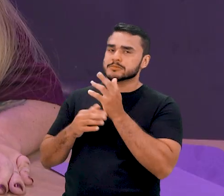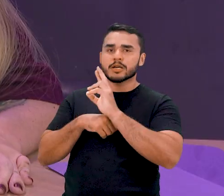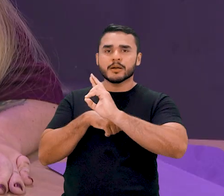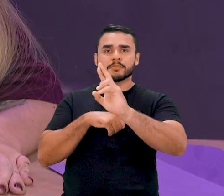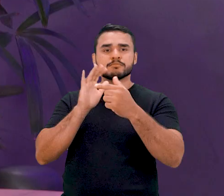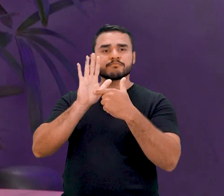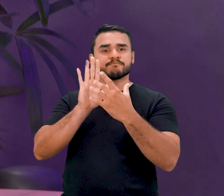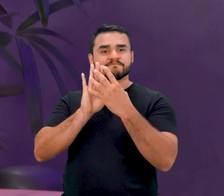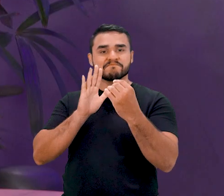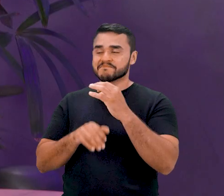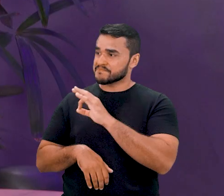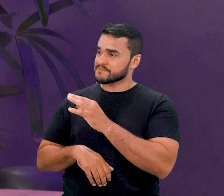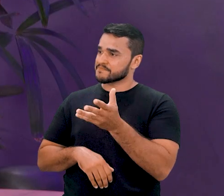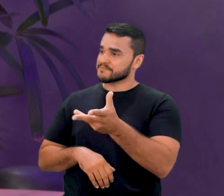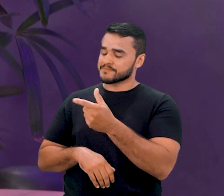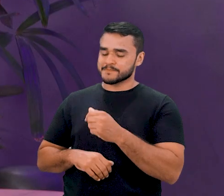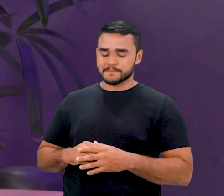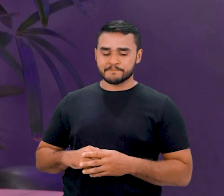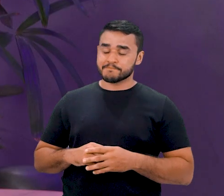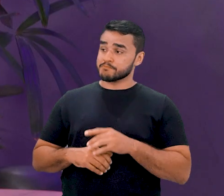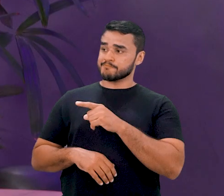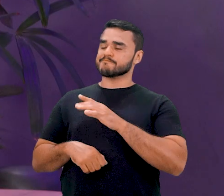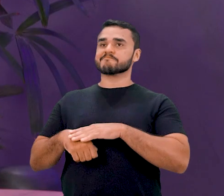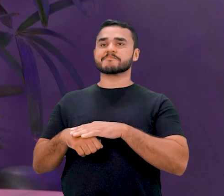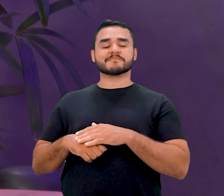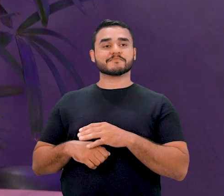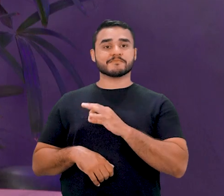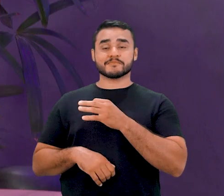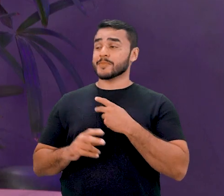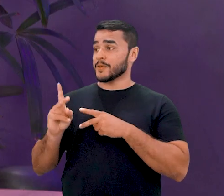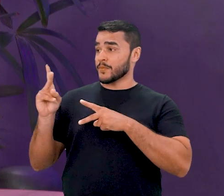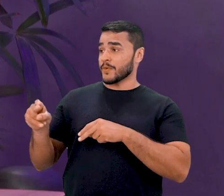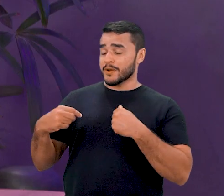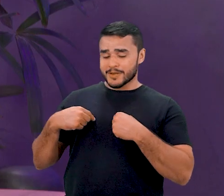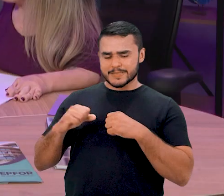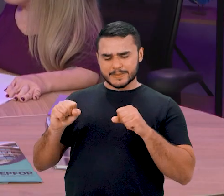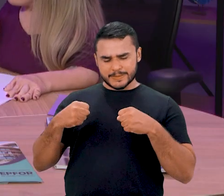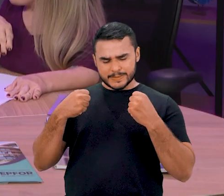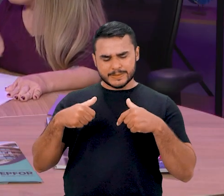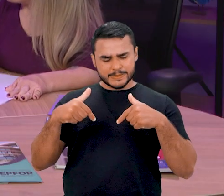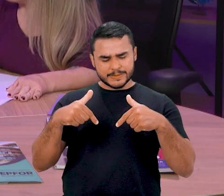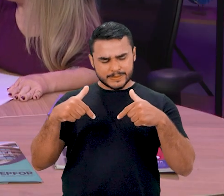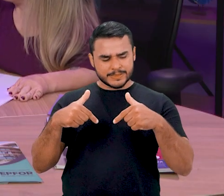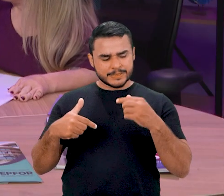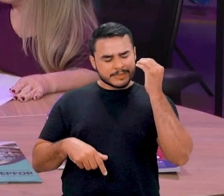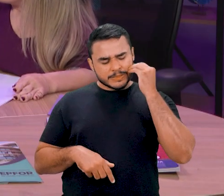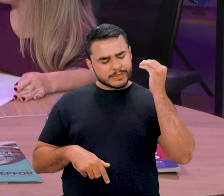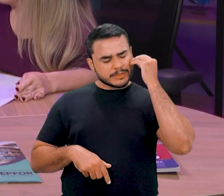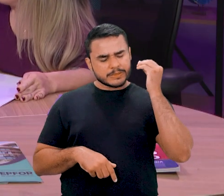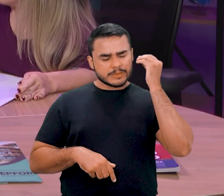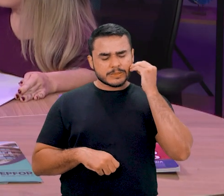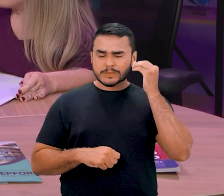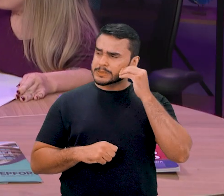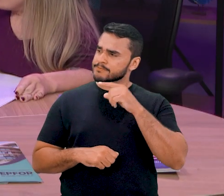todas nós. Muito obrigada. A sua missão é muito grande, como a minha, né? A gente que está sentindo, mas a gente